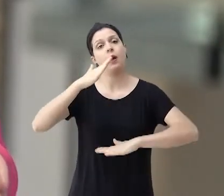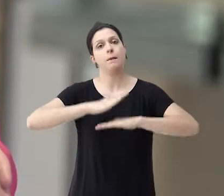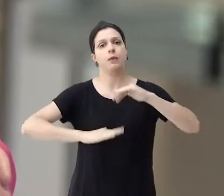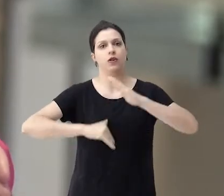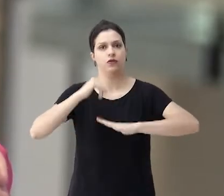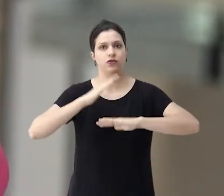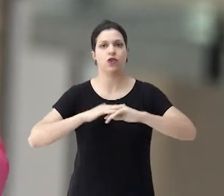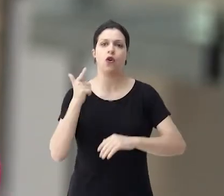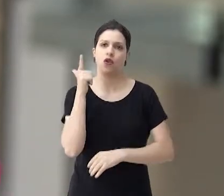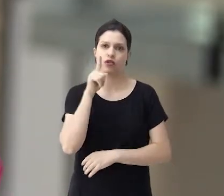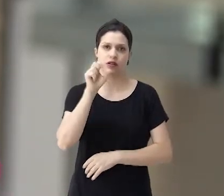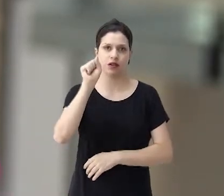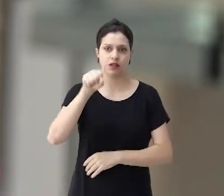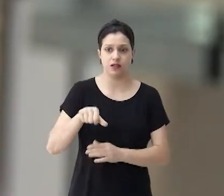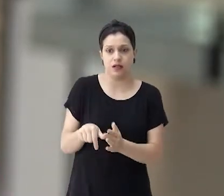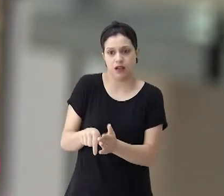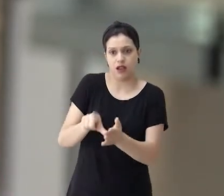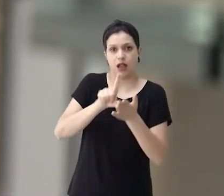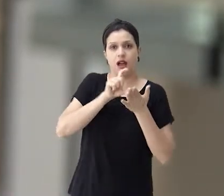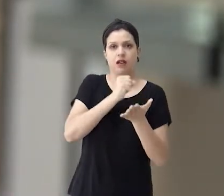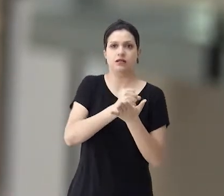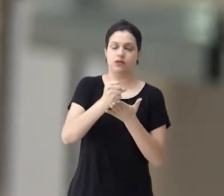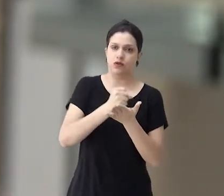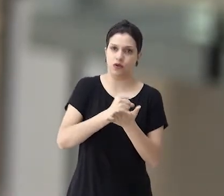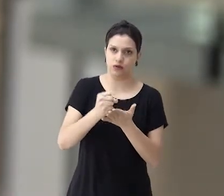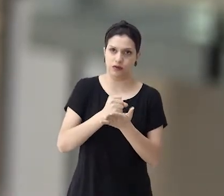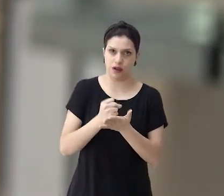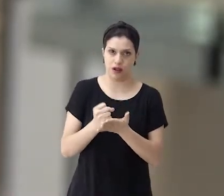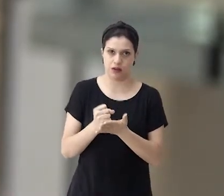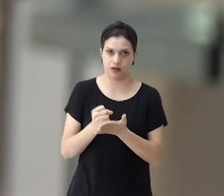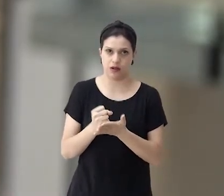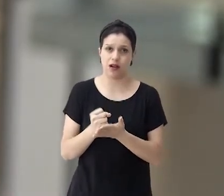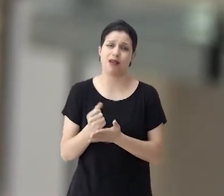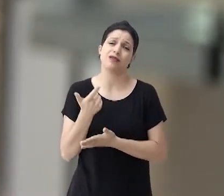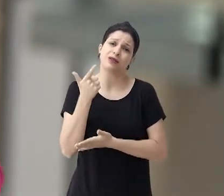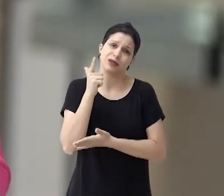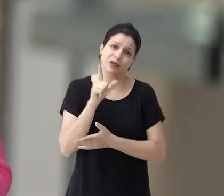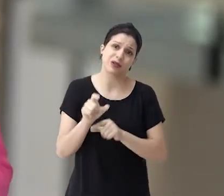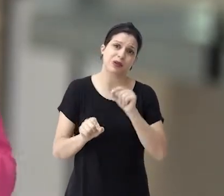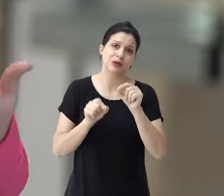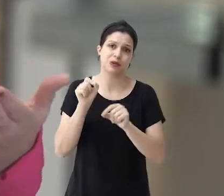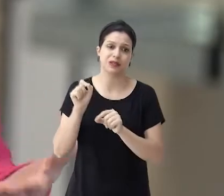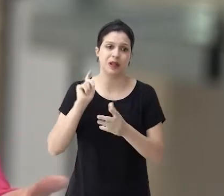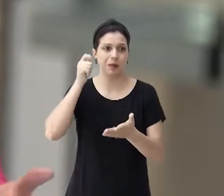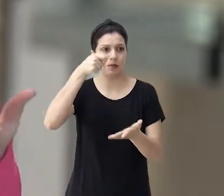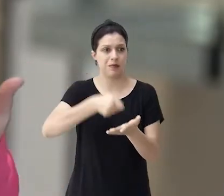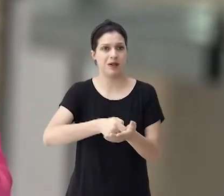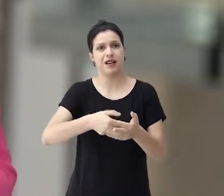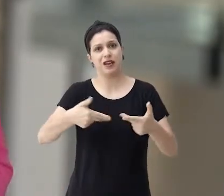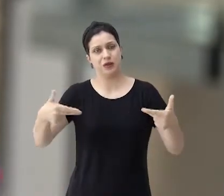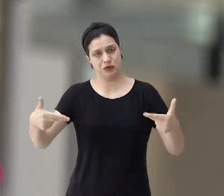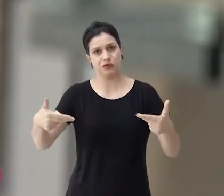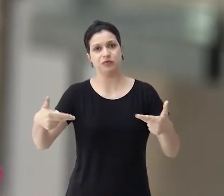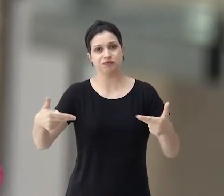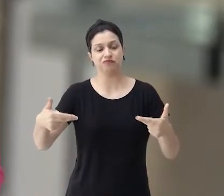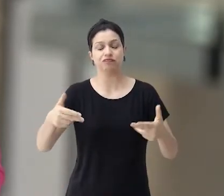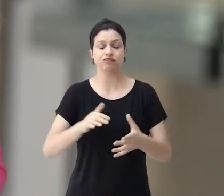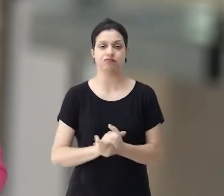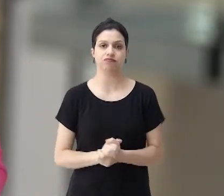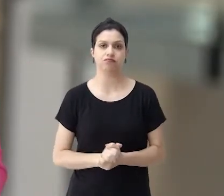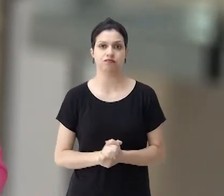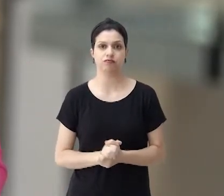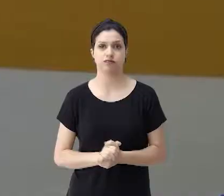esses profissionais poderão receber uma antecipação de contratos para, ao menos, cobrirem os